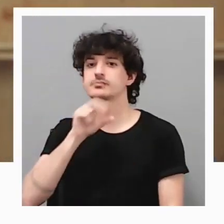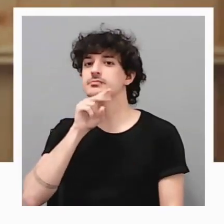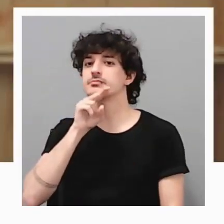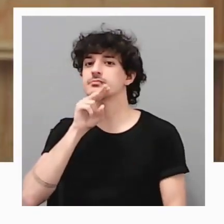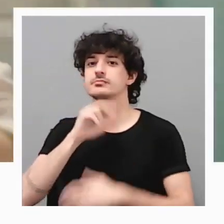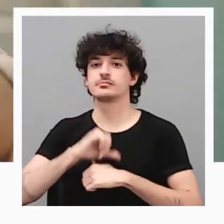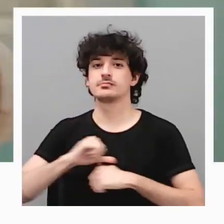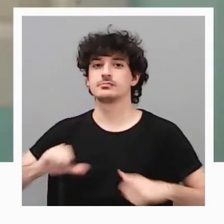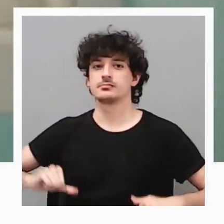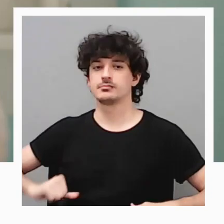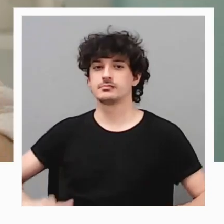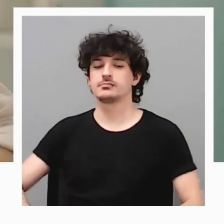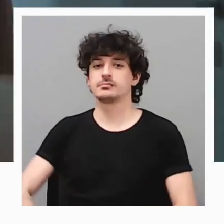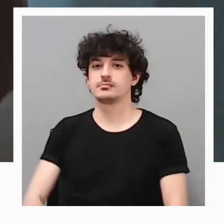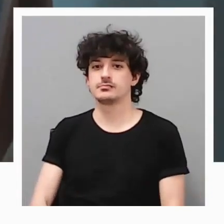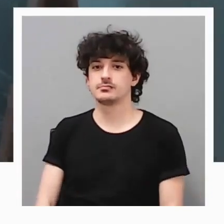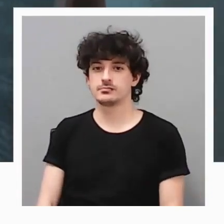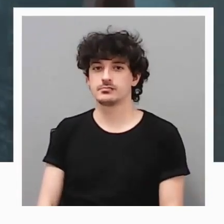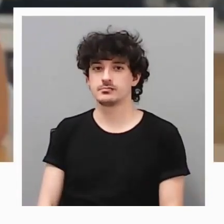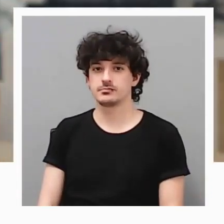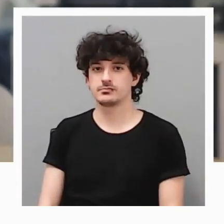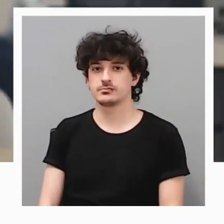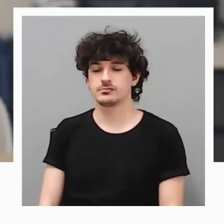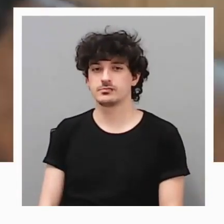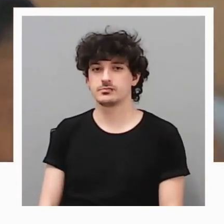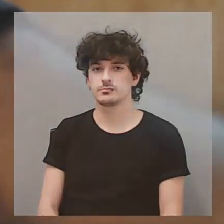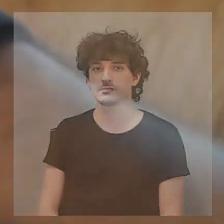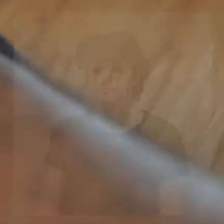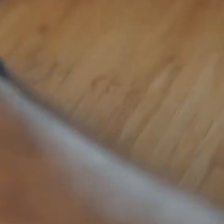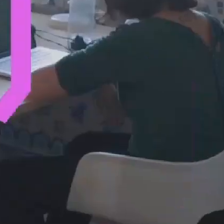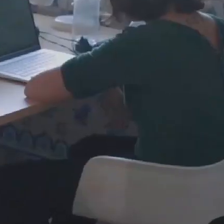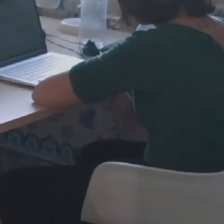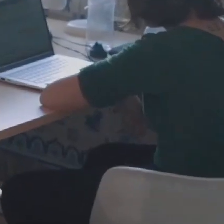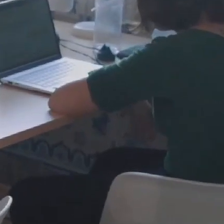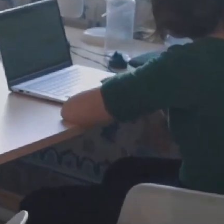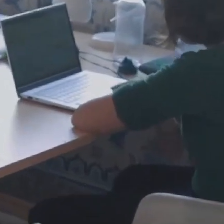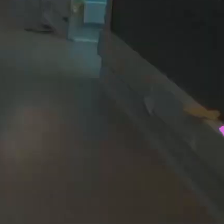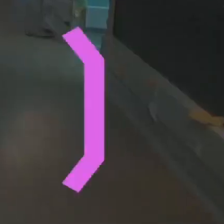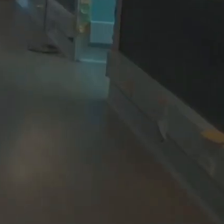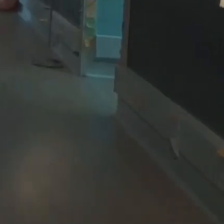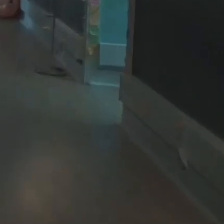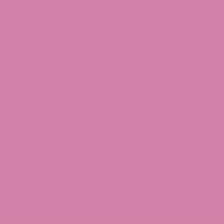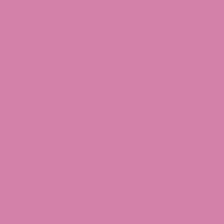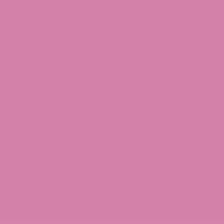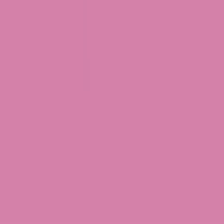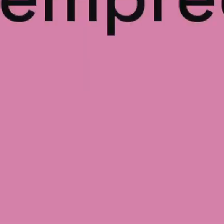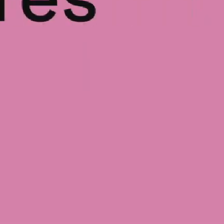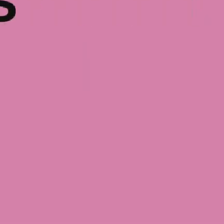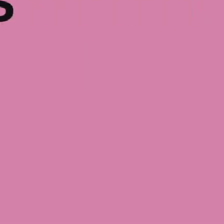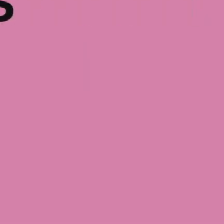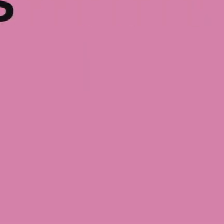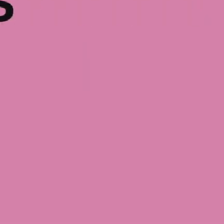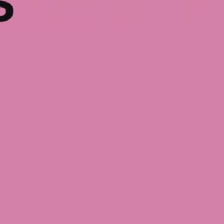ambiental abre em Lisboa com a missão de trazer novas soluções para problemas antigos. Em 4 anos, juntámos mais de